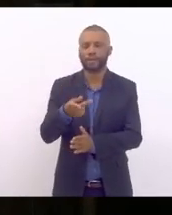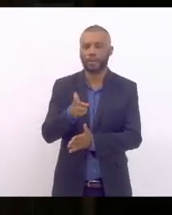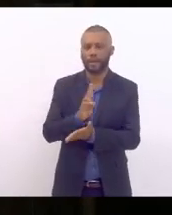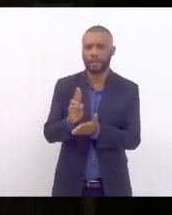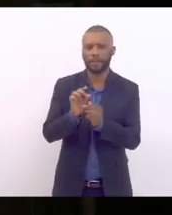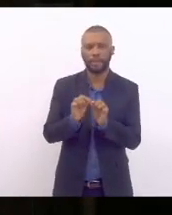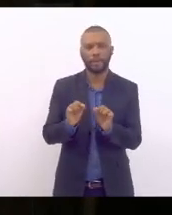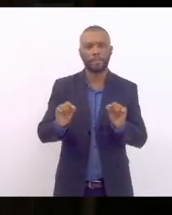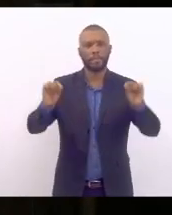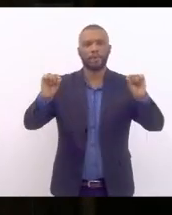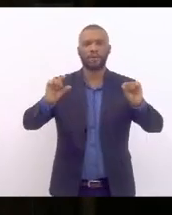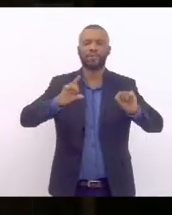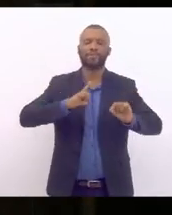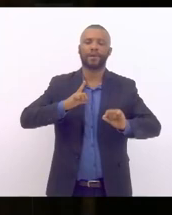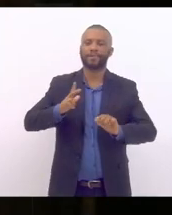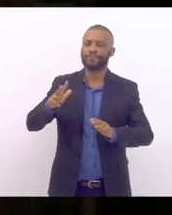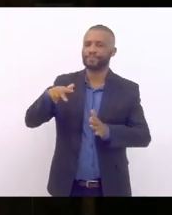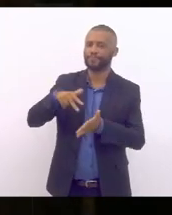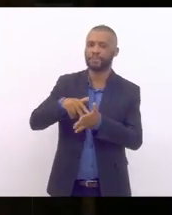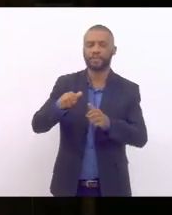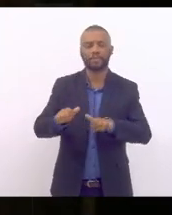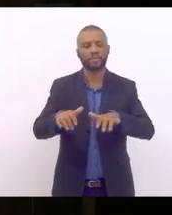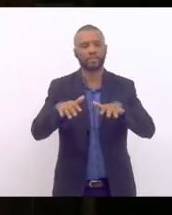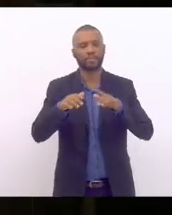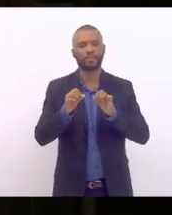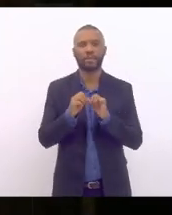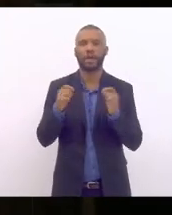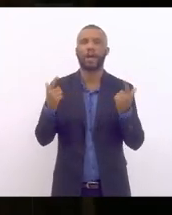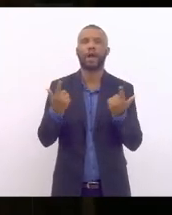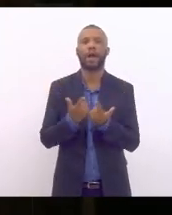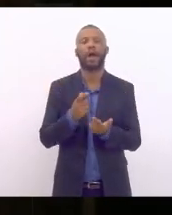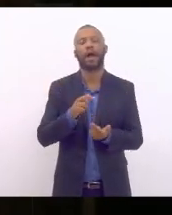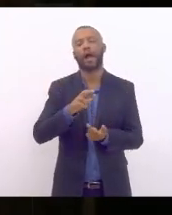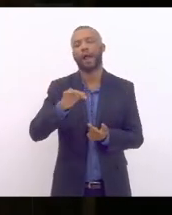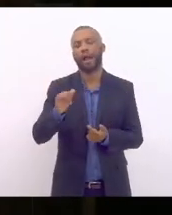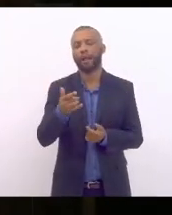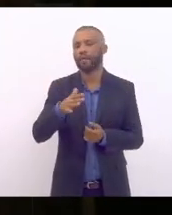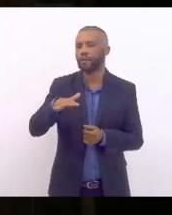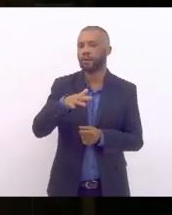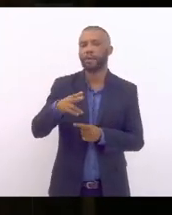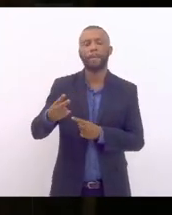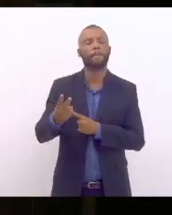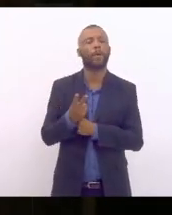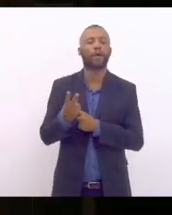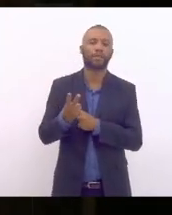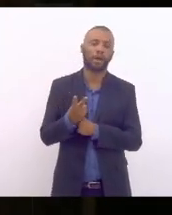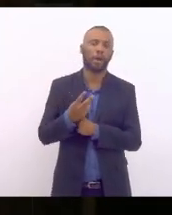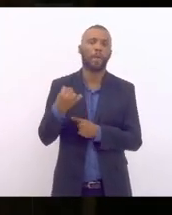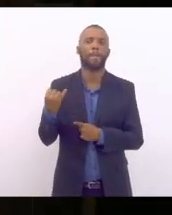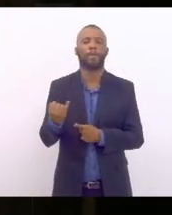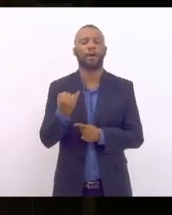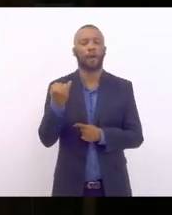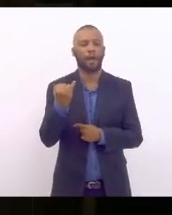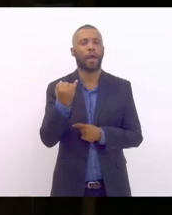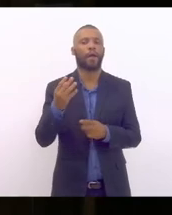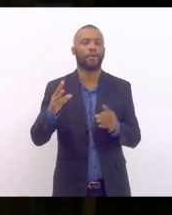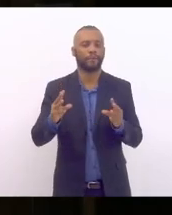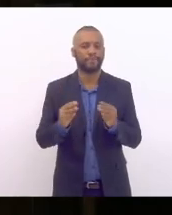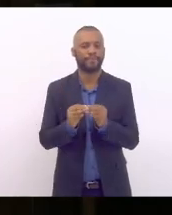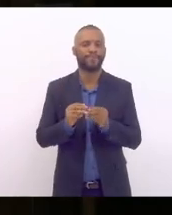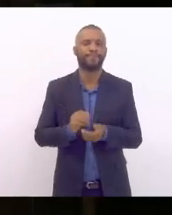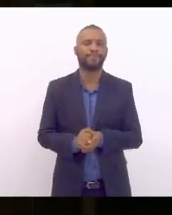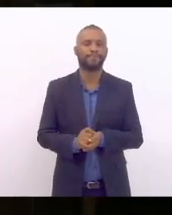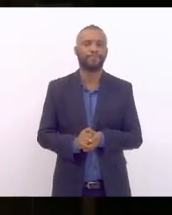universidades tiveram aqui na alerj um espaço de proteção muito relevante seja